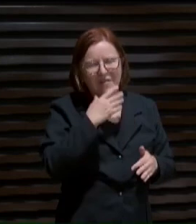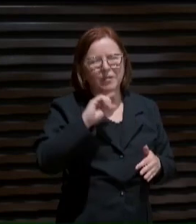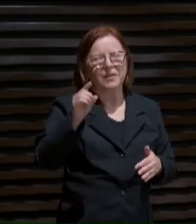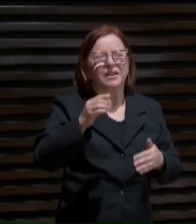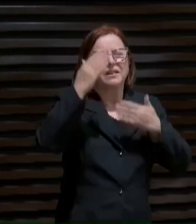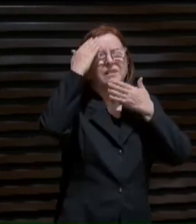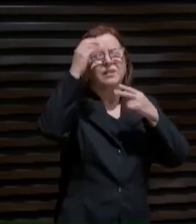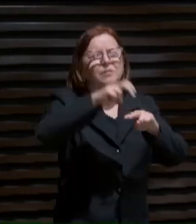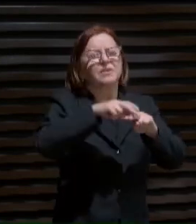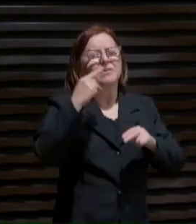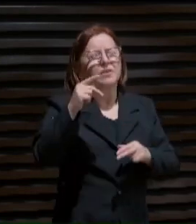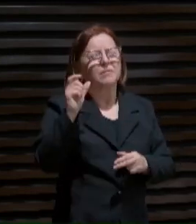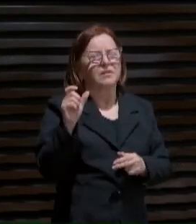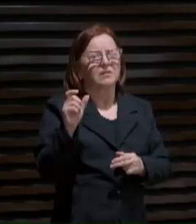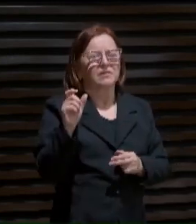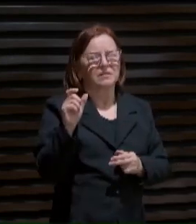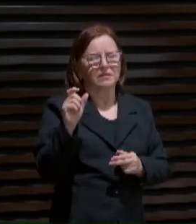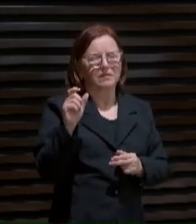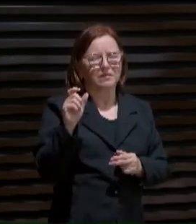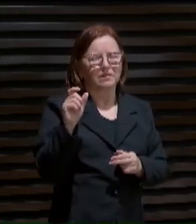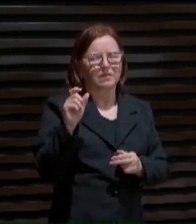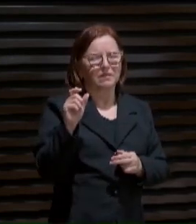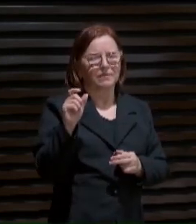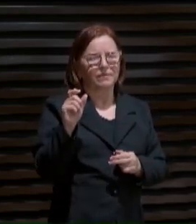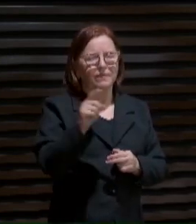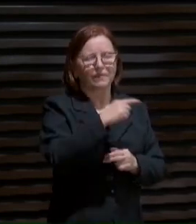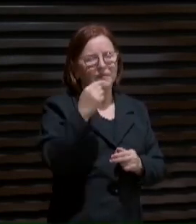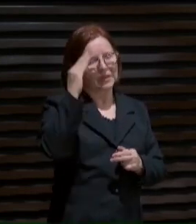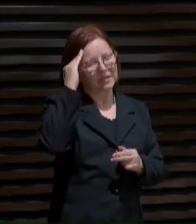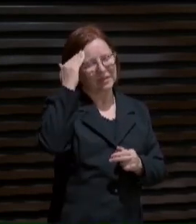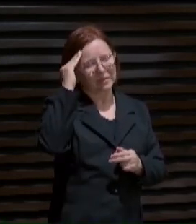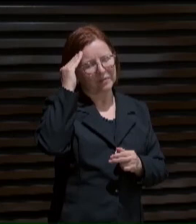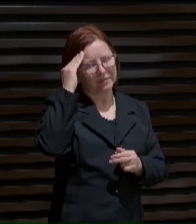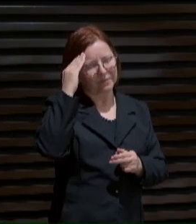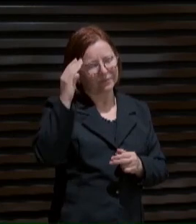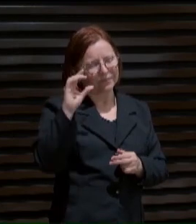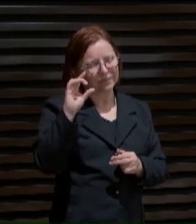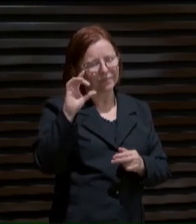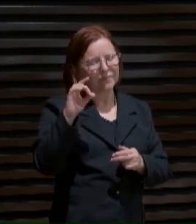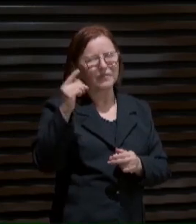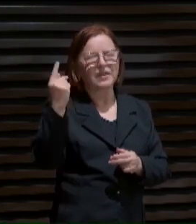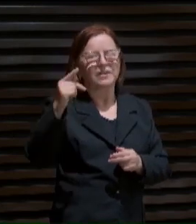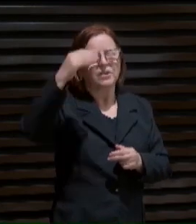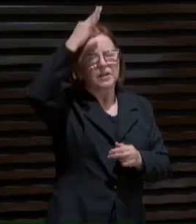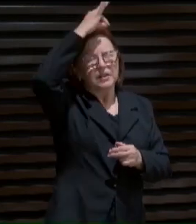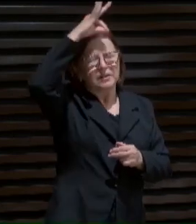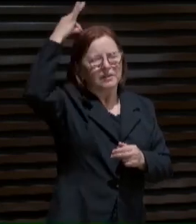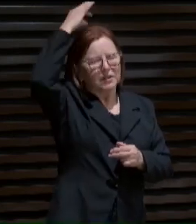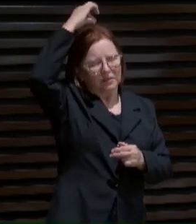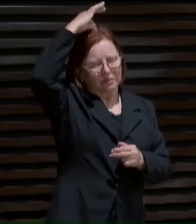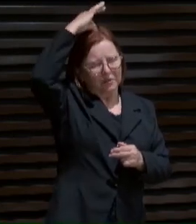palavra e nós sabemos que somente o teu santo espírito pode nos